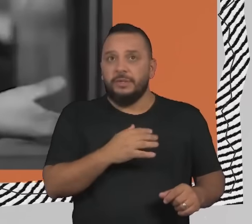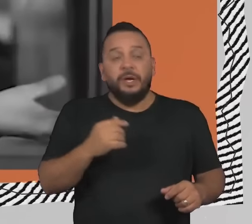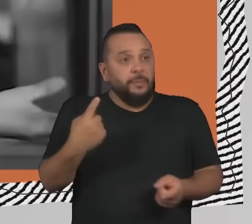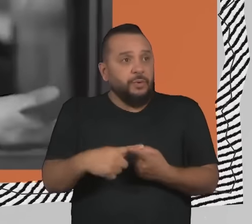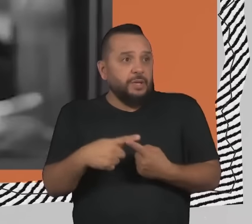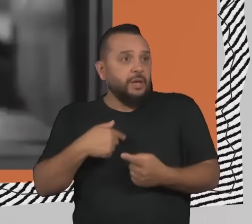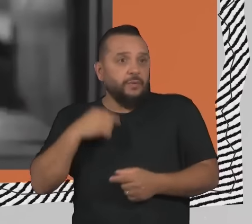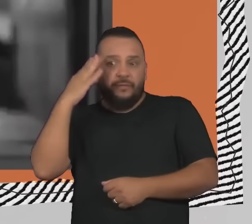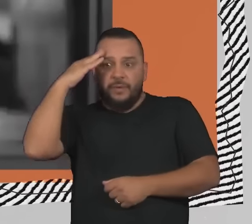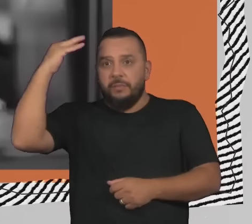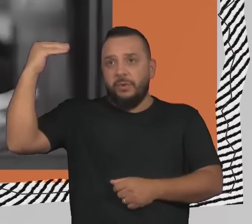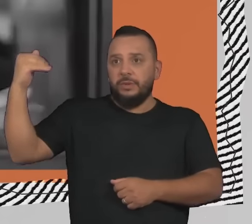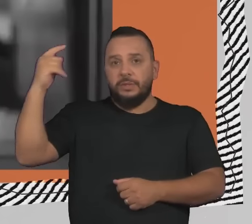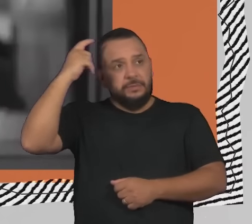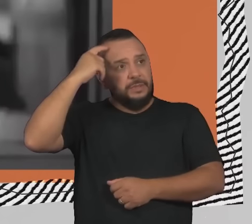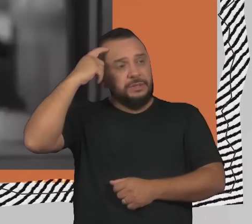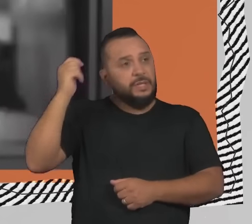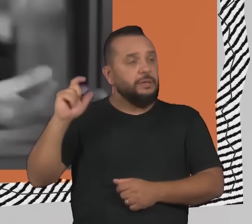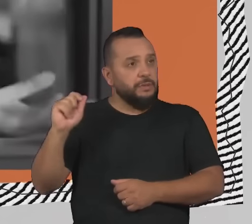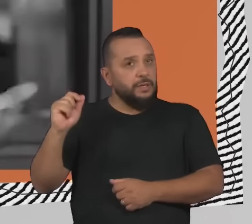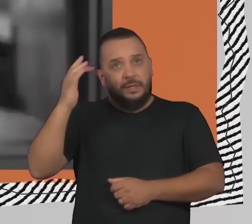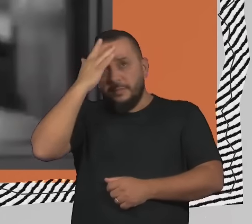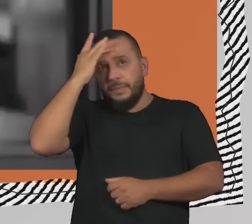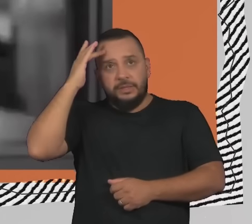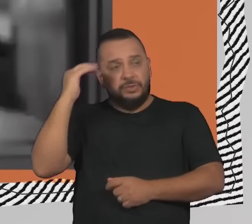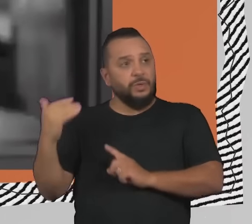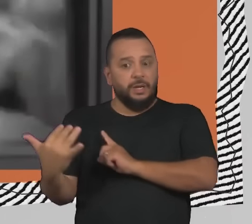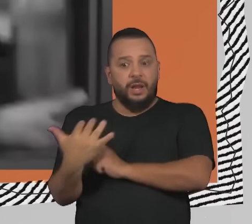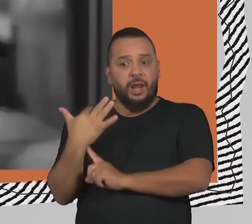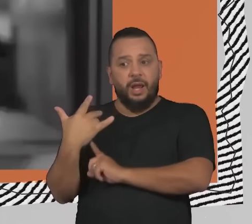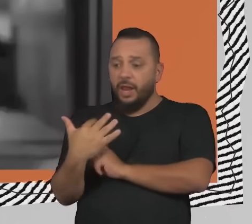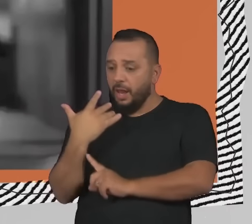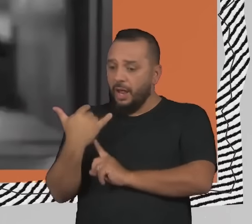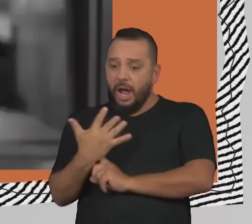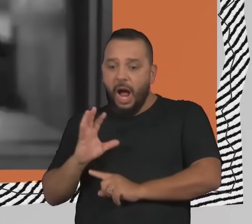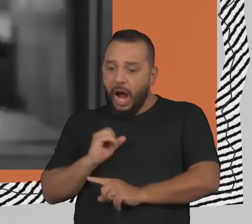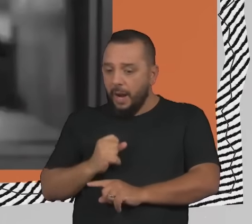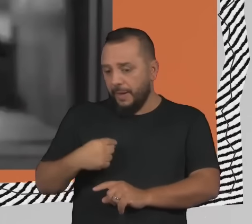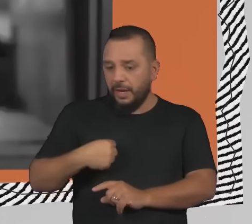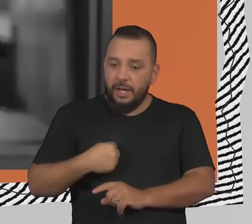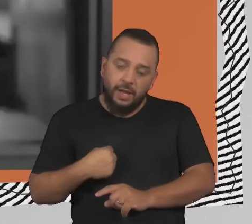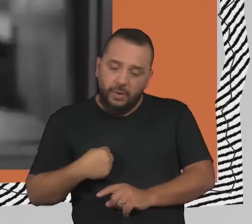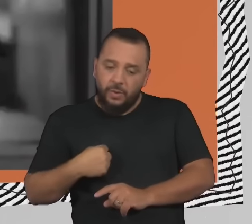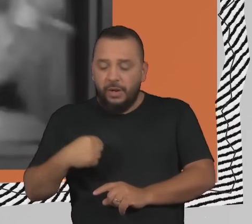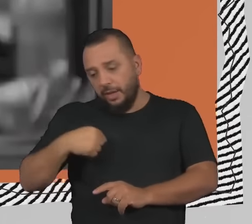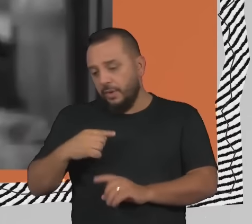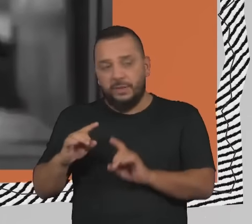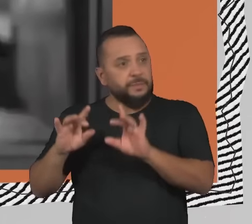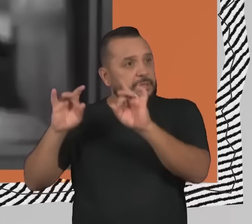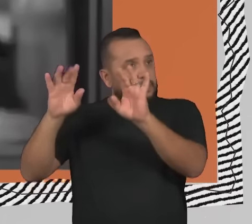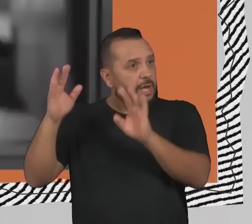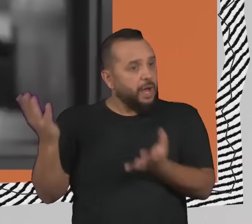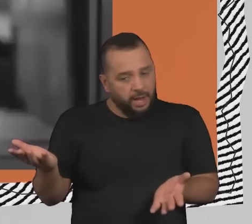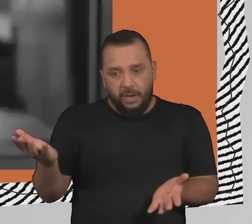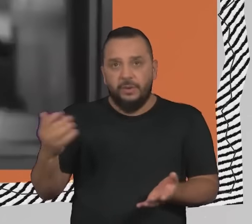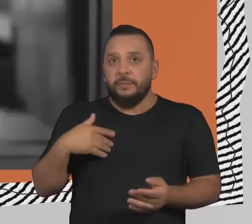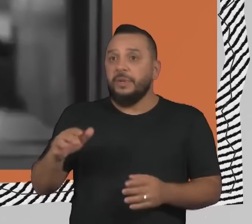artista, geralmente, ele acha que é muito amado, porque ele anda nas ruas e pensa,